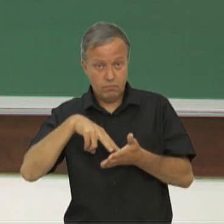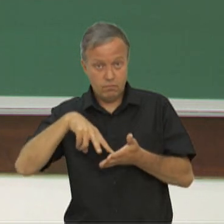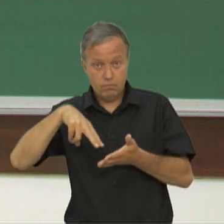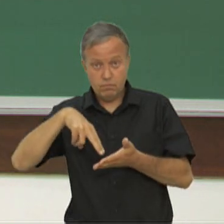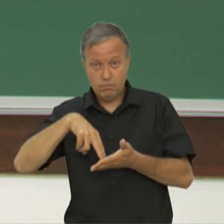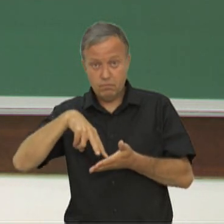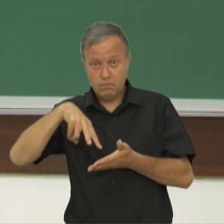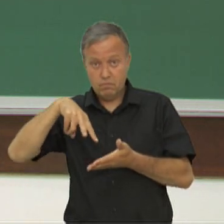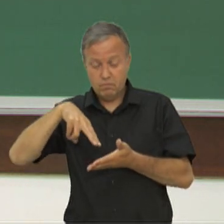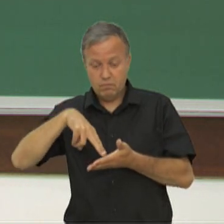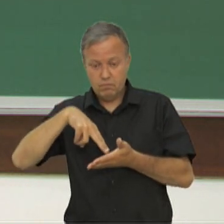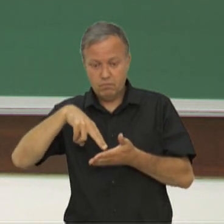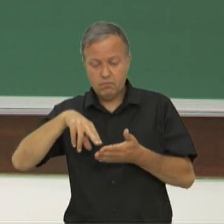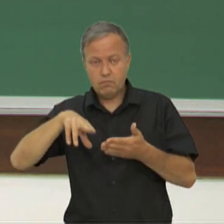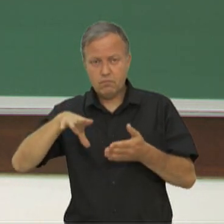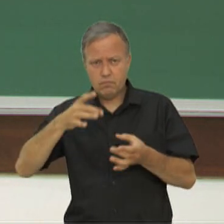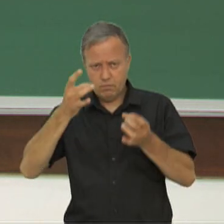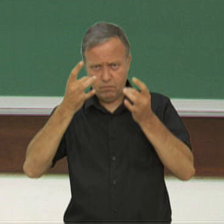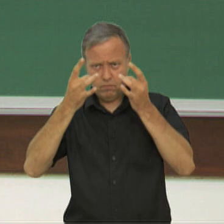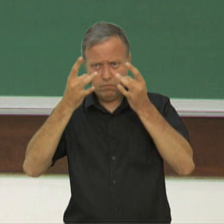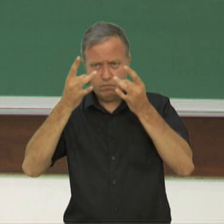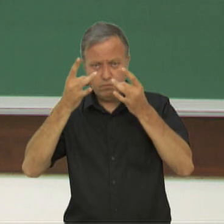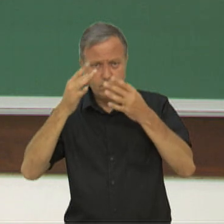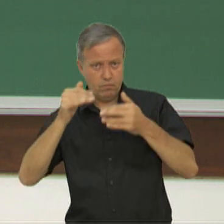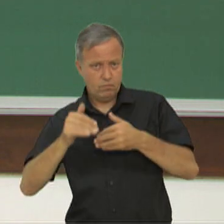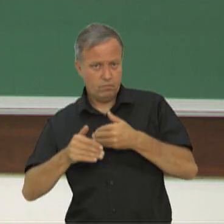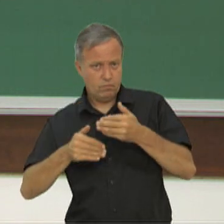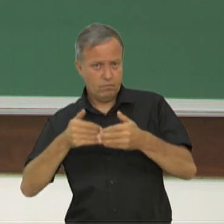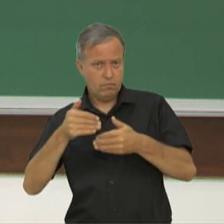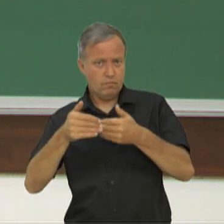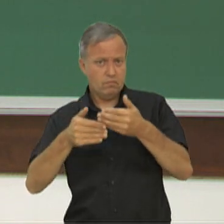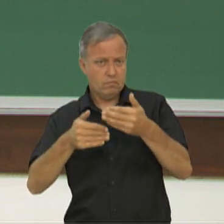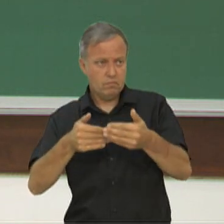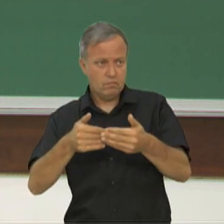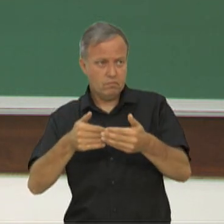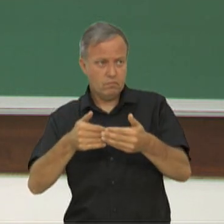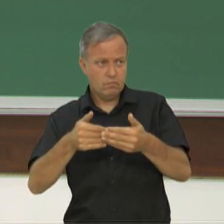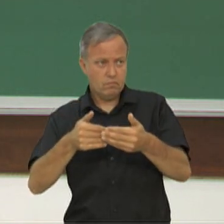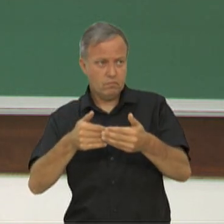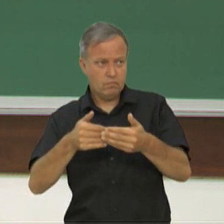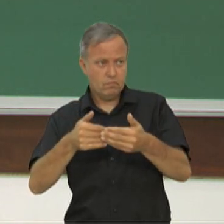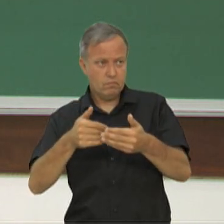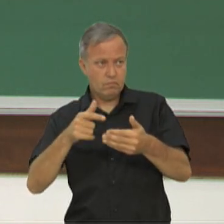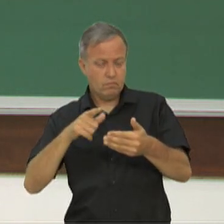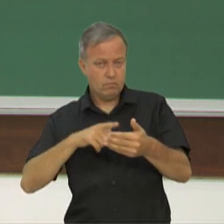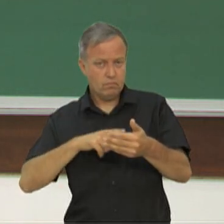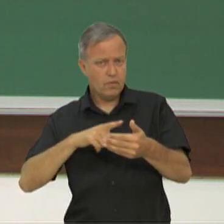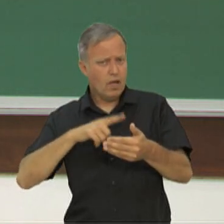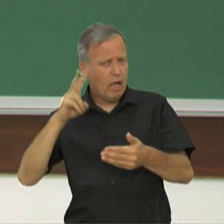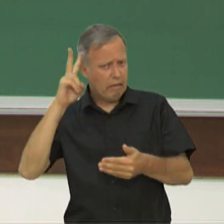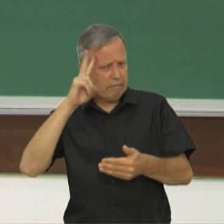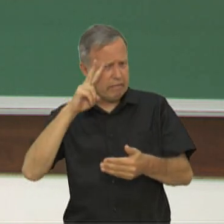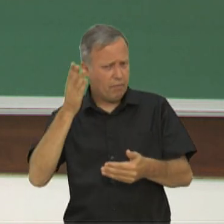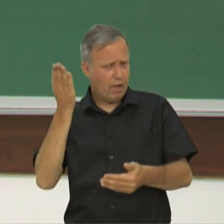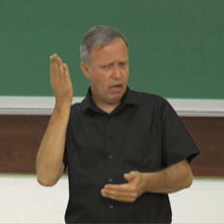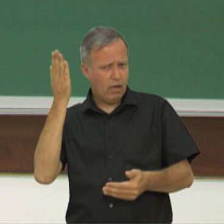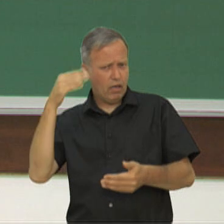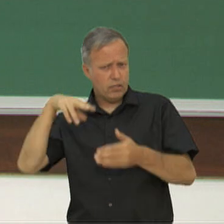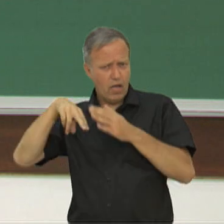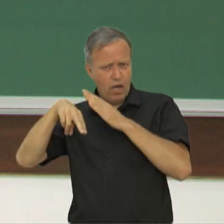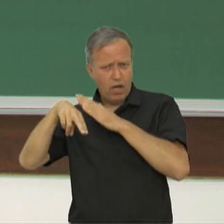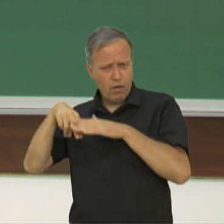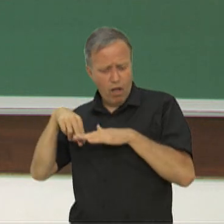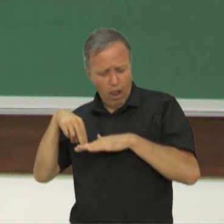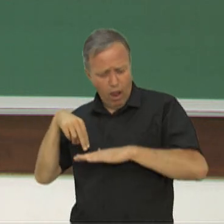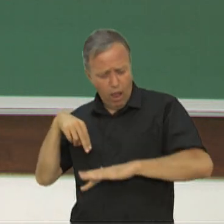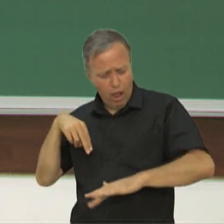bailarina eram muito mais fáceis de acontecer, né? Neste período, porque lembra dos vestidões bem compridos, né?